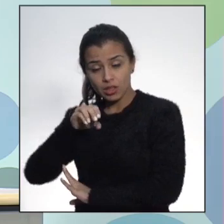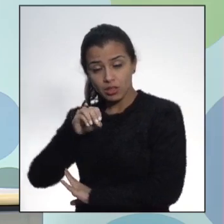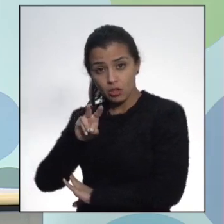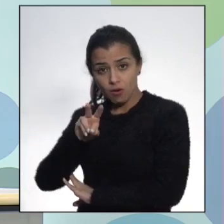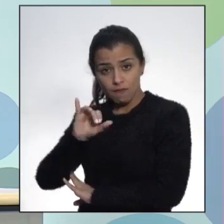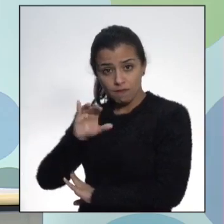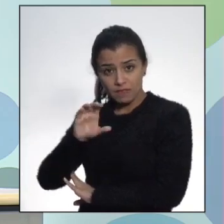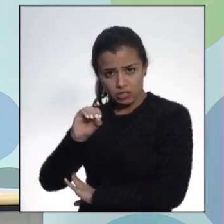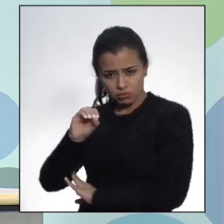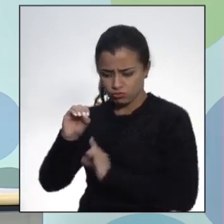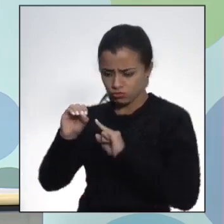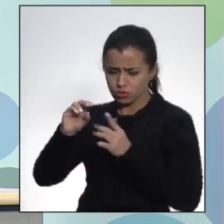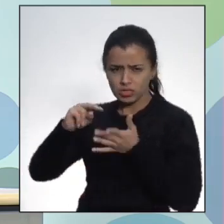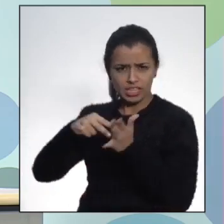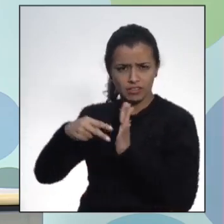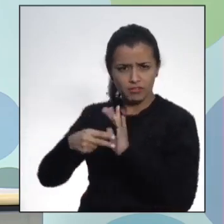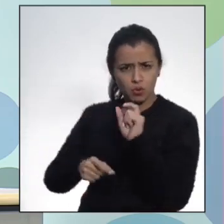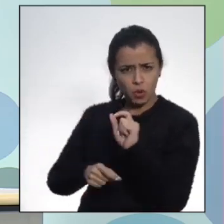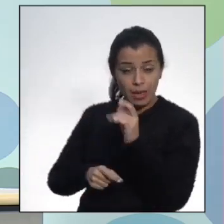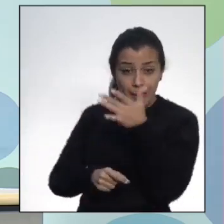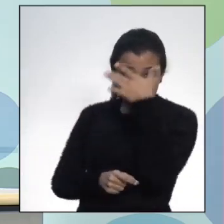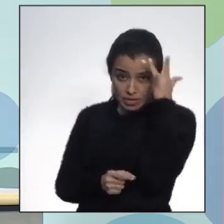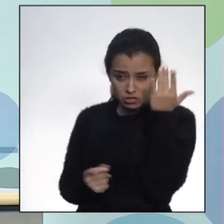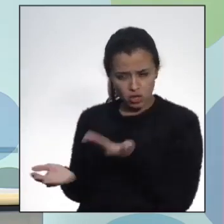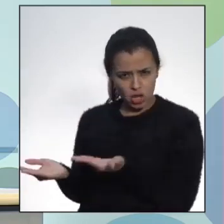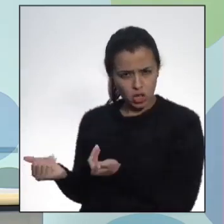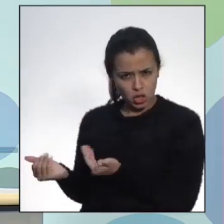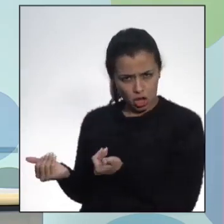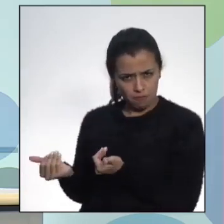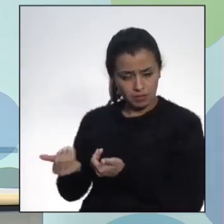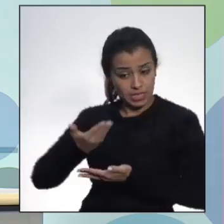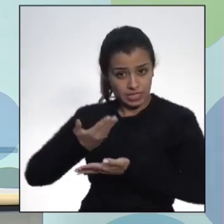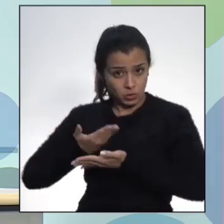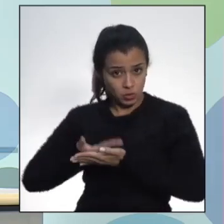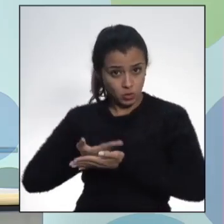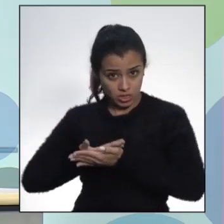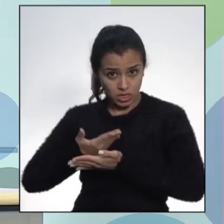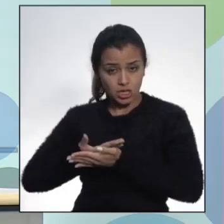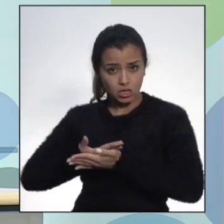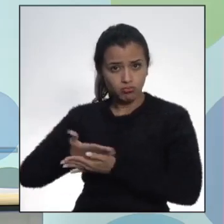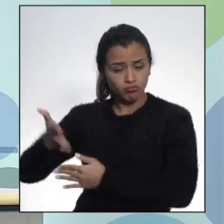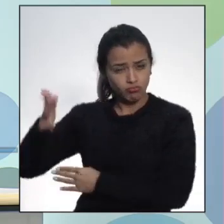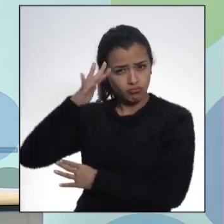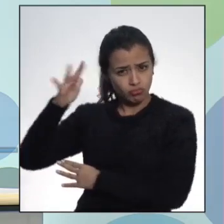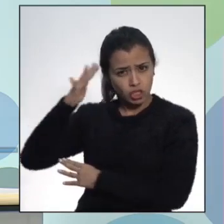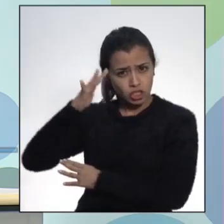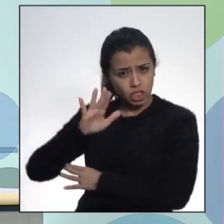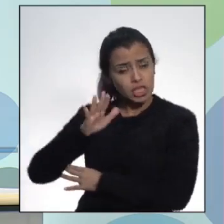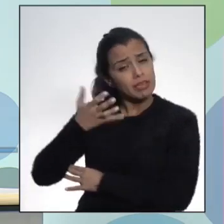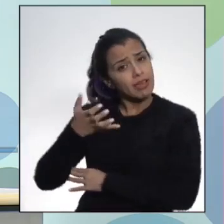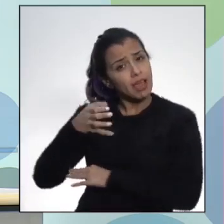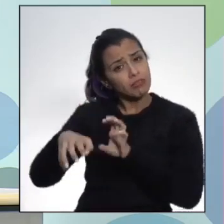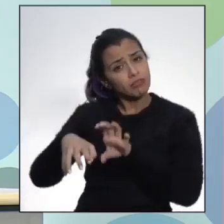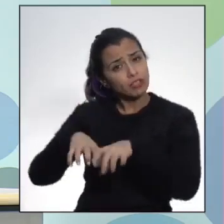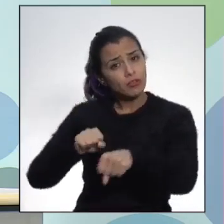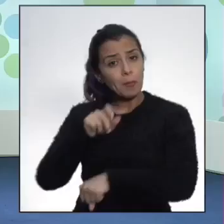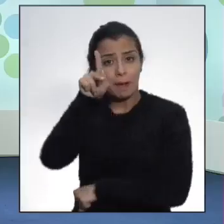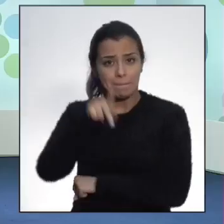padre jovem, né? É um estudante de teologia que quer se formar para padre. Tá certo, tá certo.